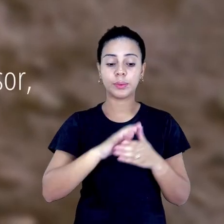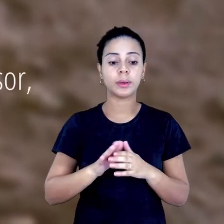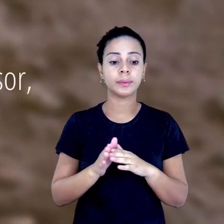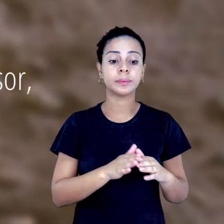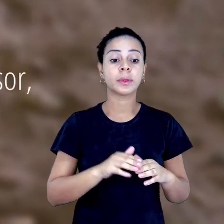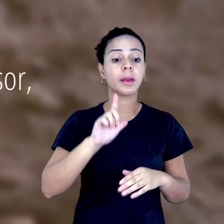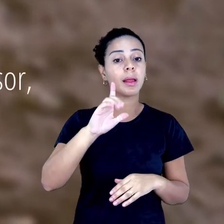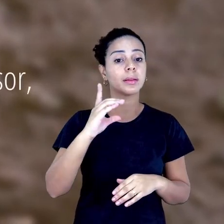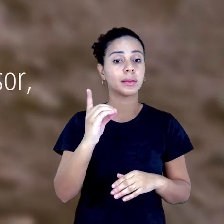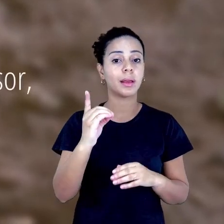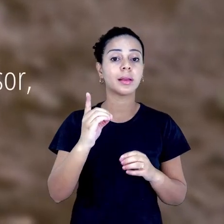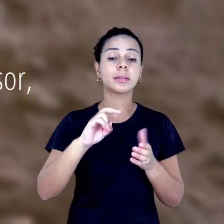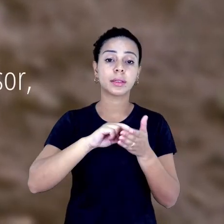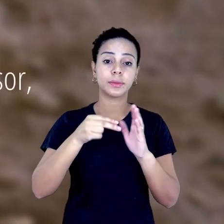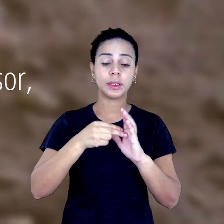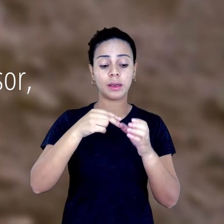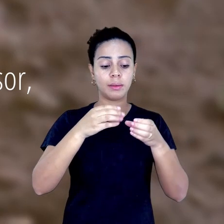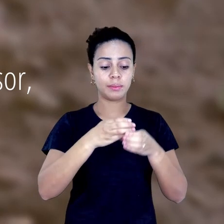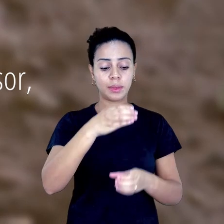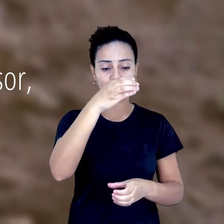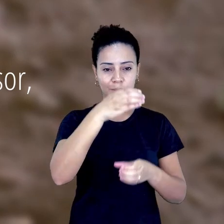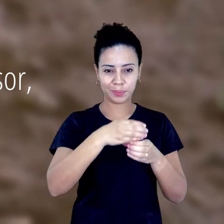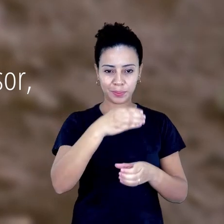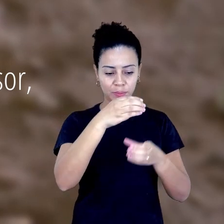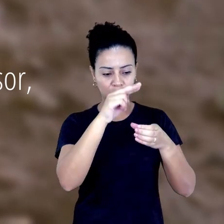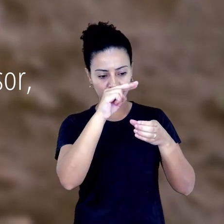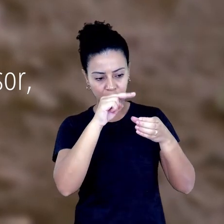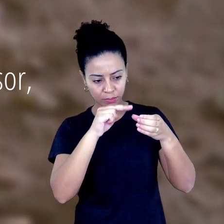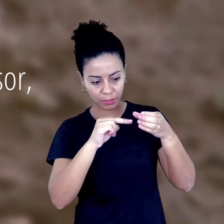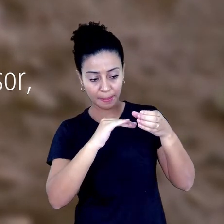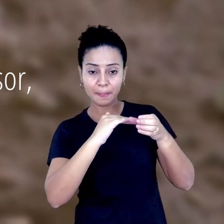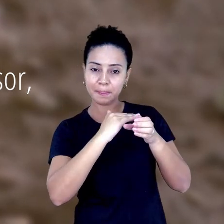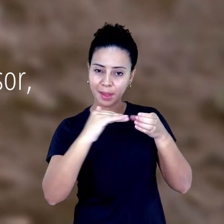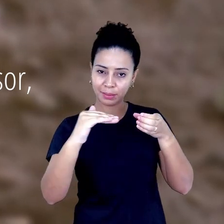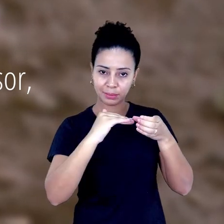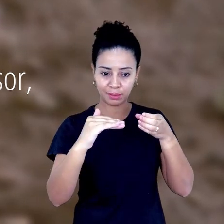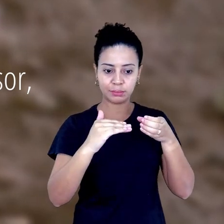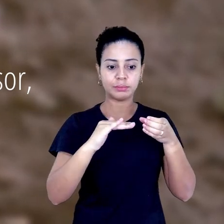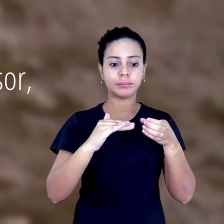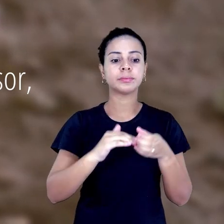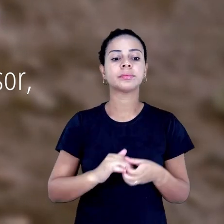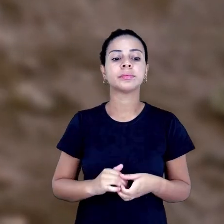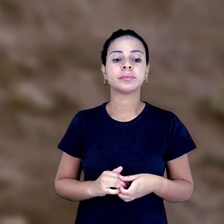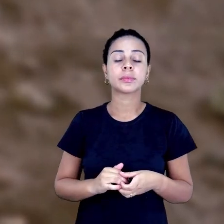LD é a leitura do densímetro no meio dispersor na mesma temperatura da suspensão.